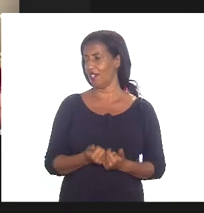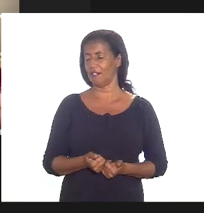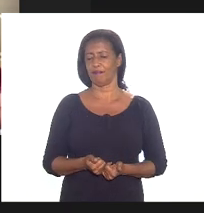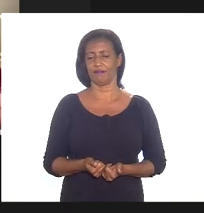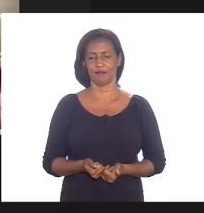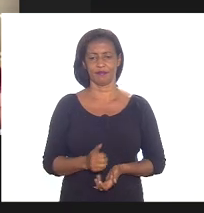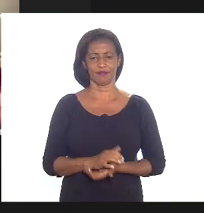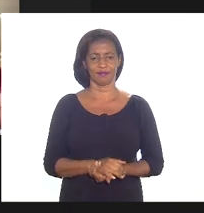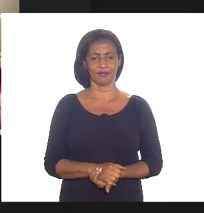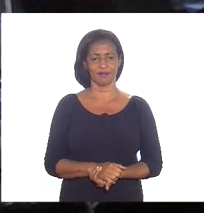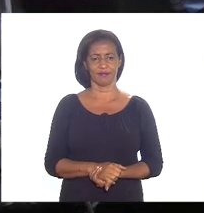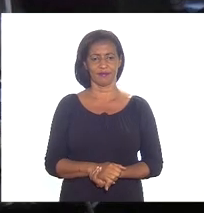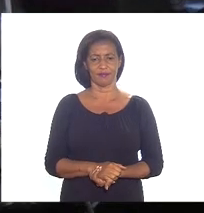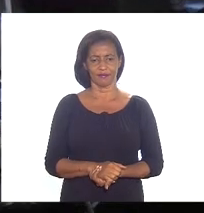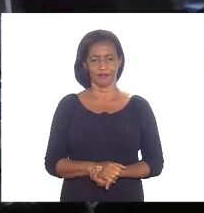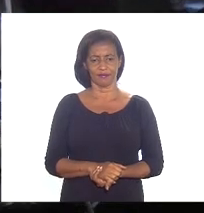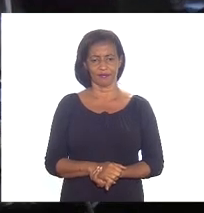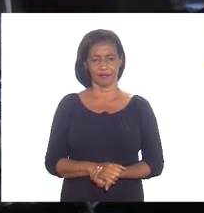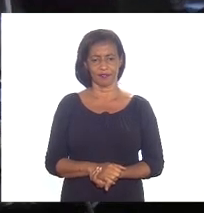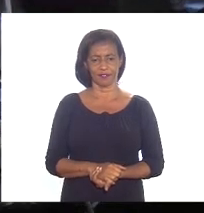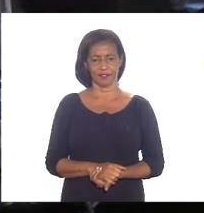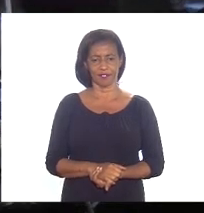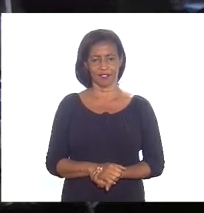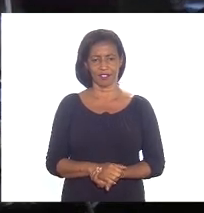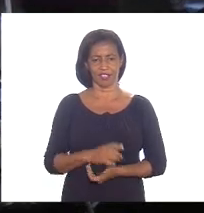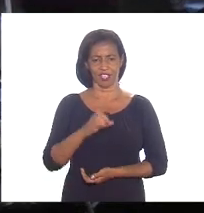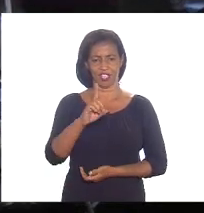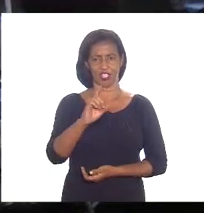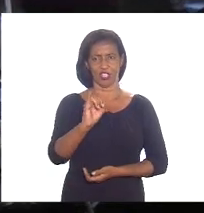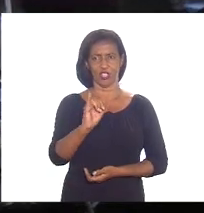minhas palavras. Obrigada. Deputado Dionísio Lins.